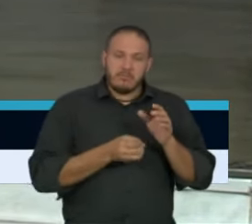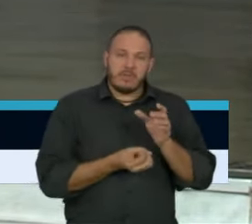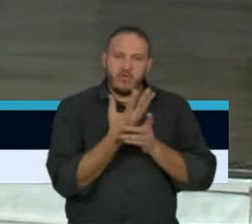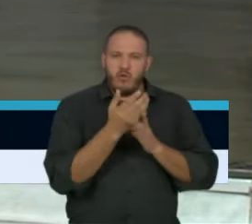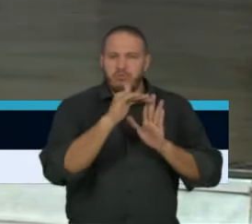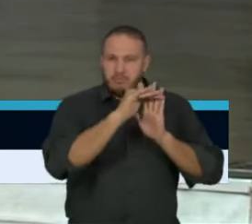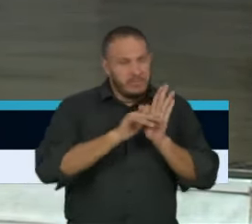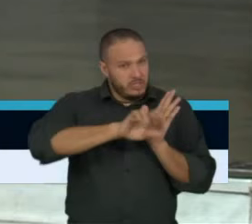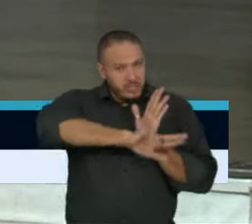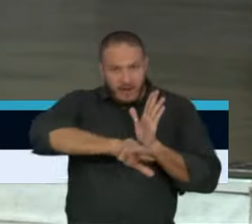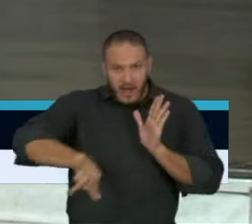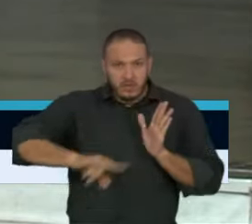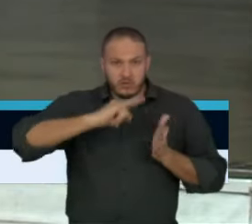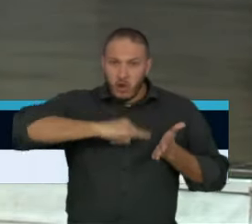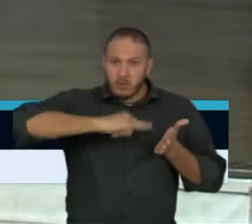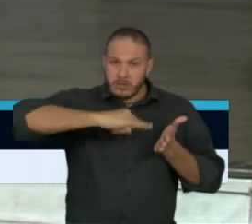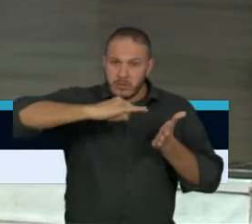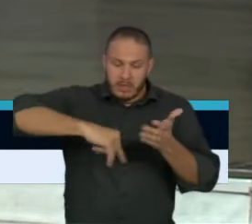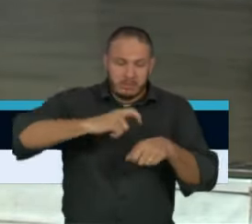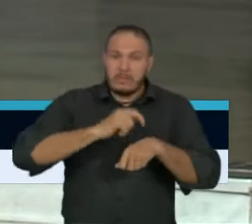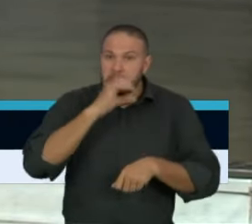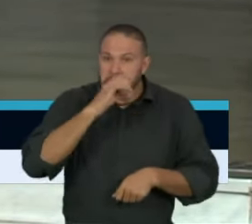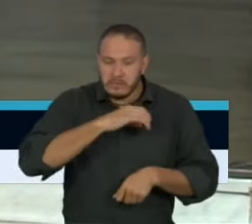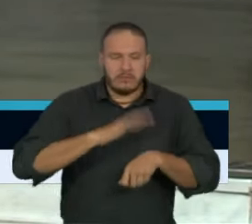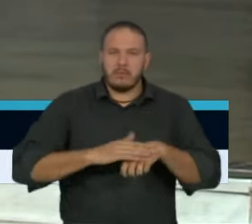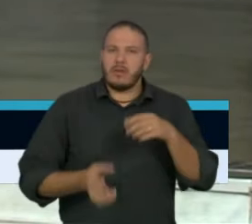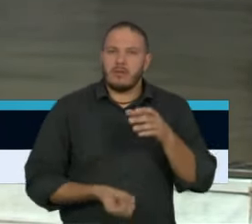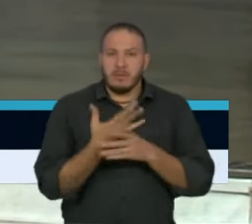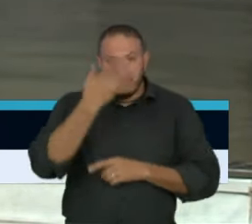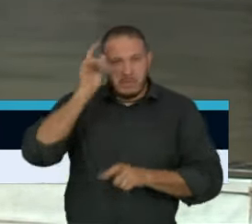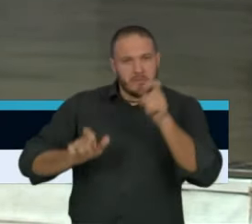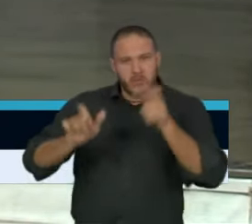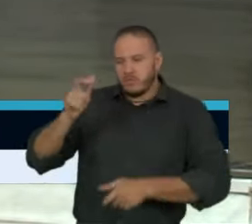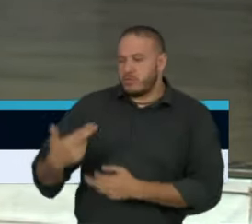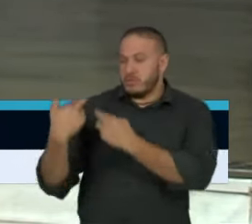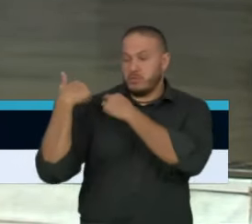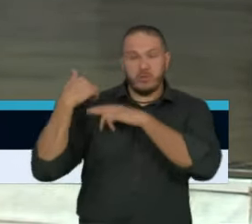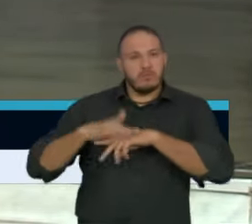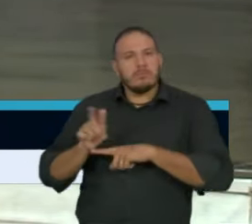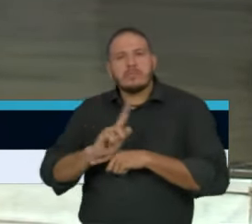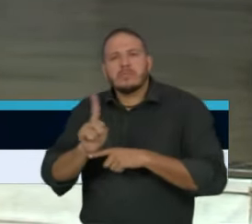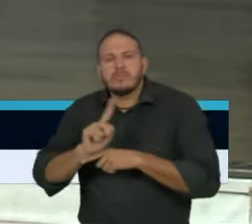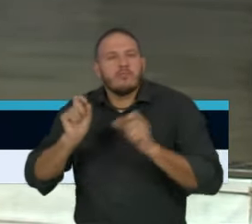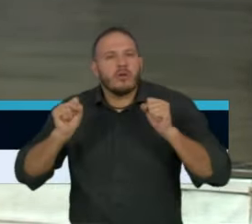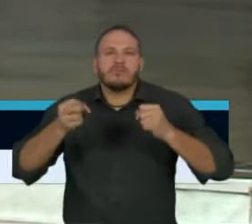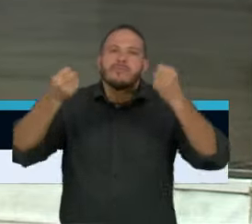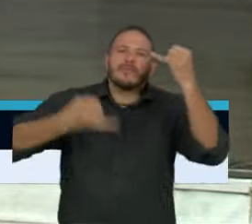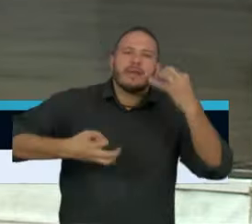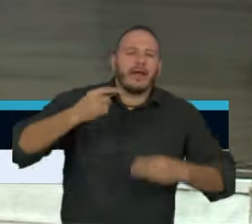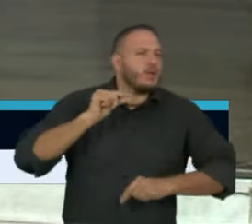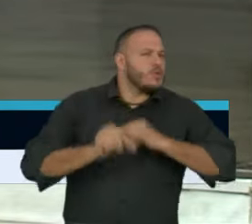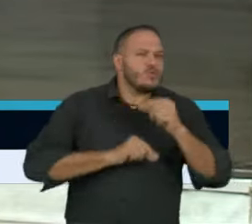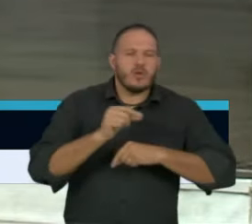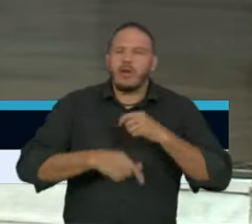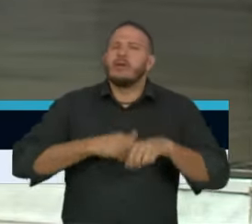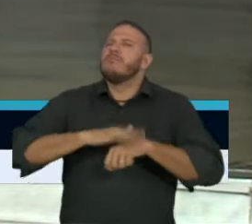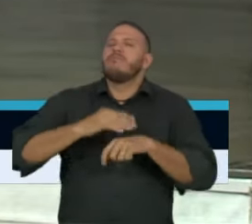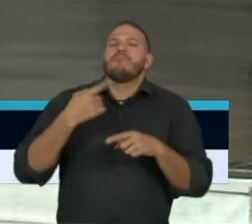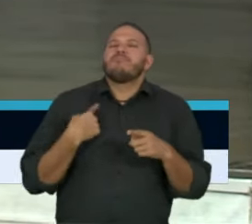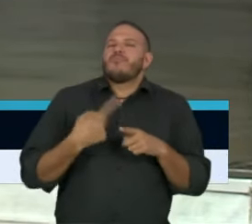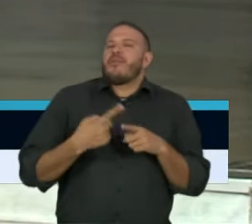vários contratos emergenciais são feitos, os gestores possam explicar as razões pelas quais